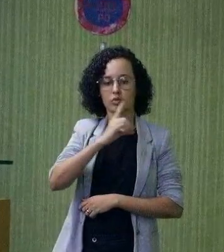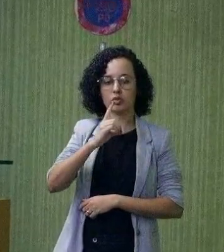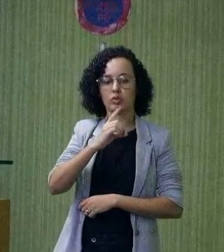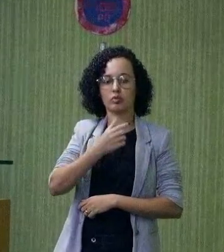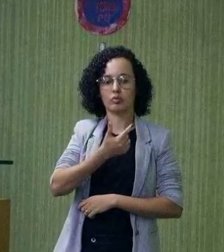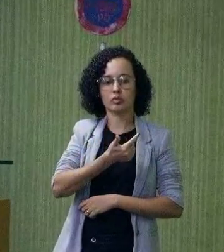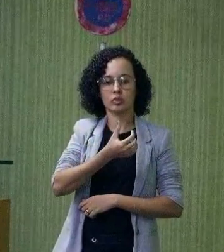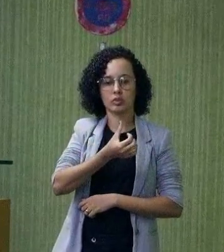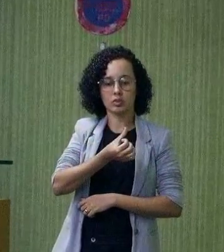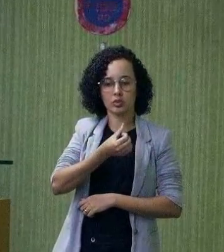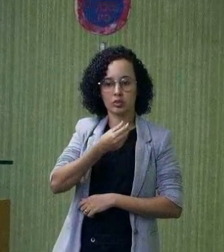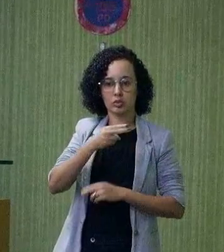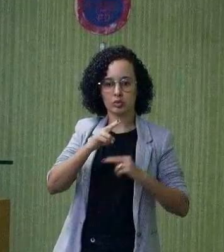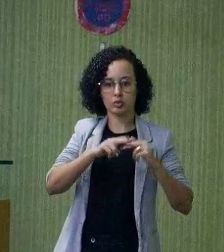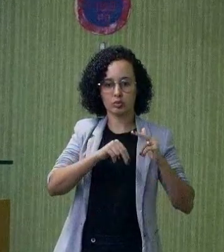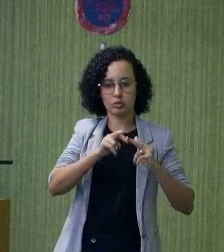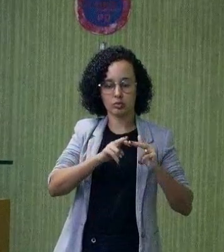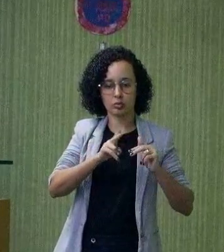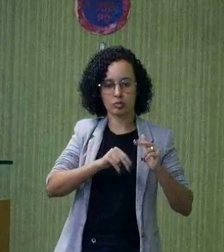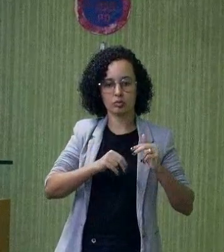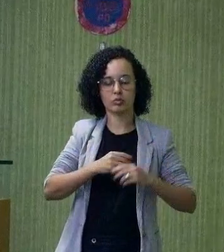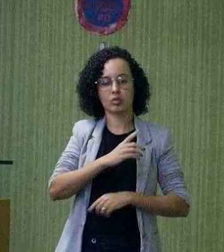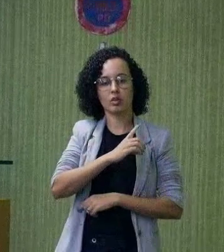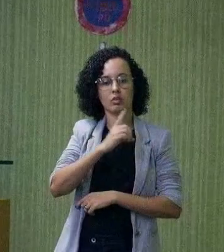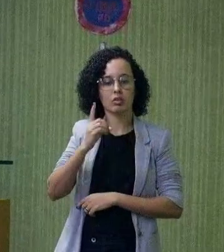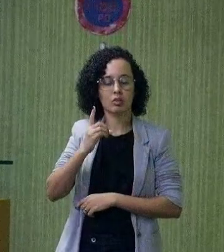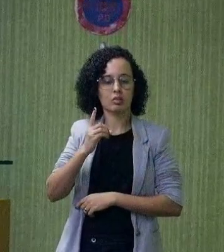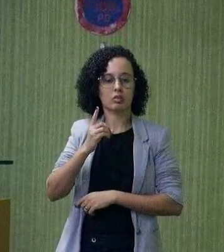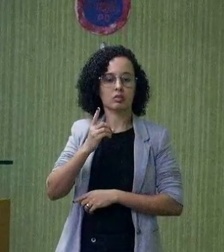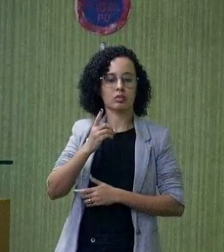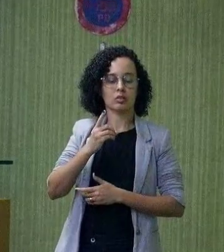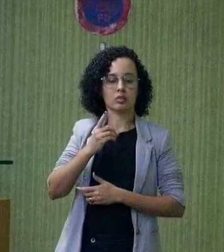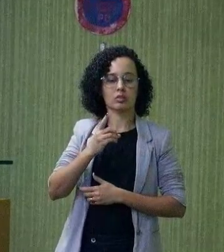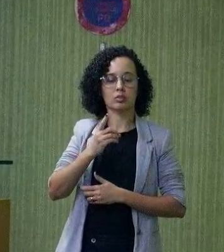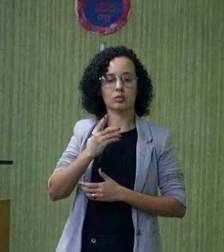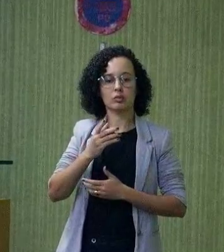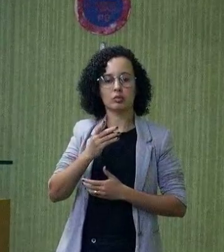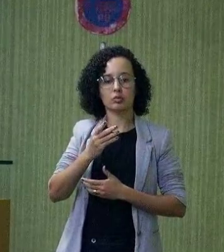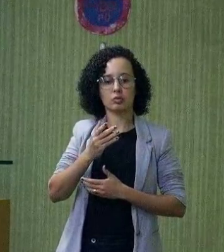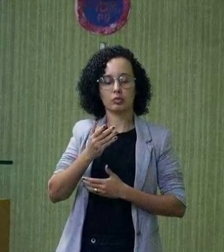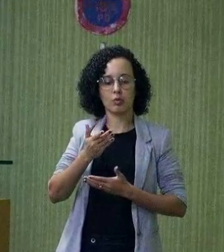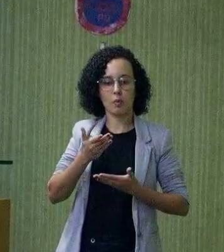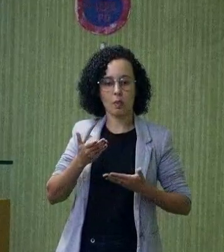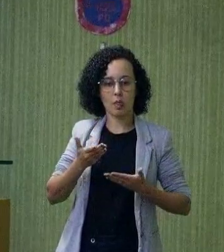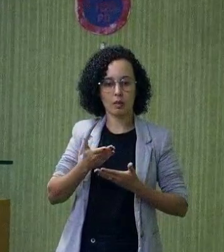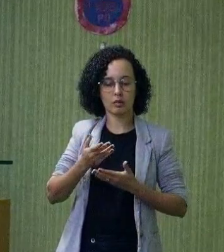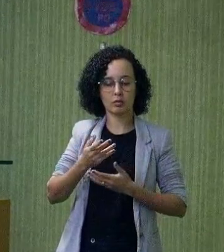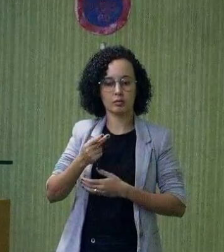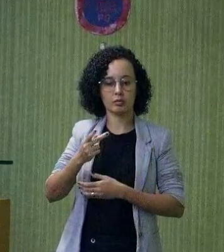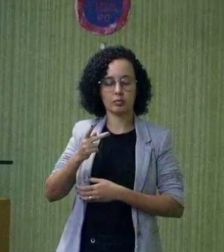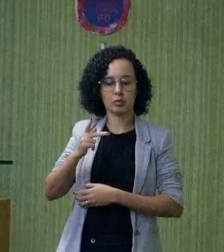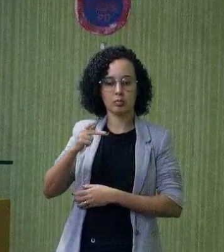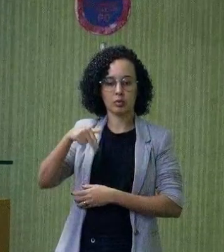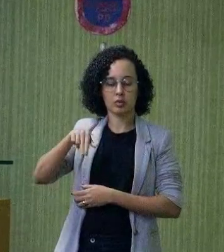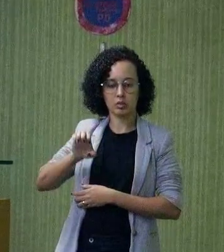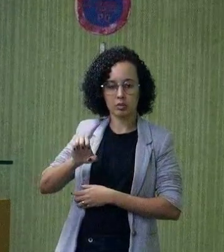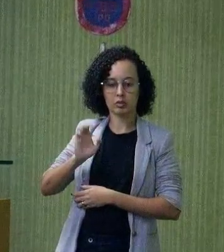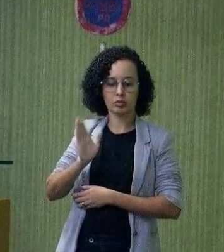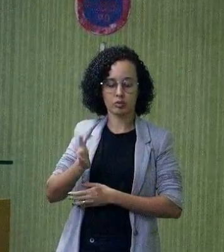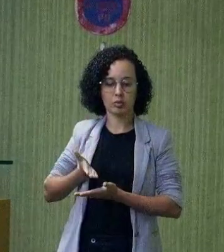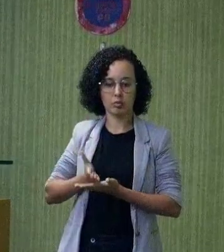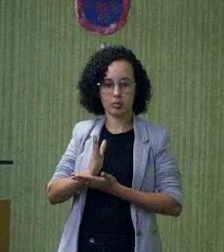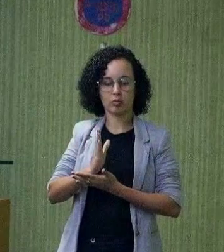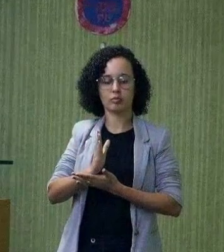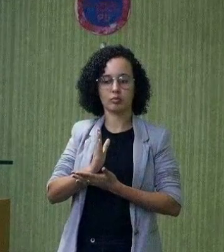Junho que seria a data de de encerramento da vigência do atual Plano Nacional educação nós sabemos que já foi aprovado no